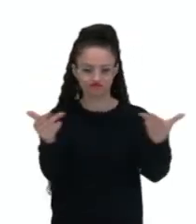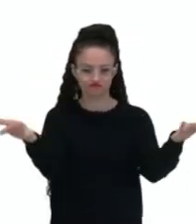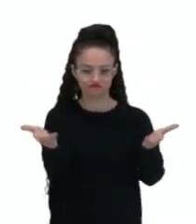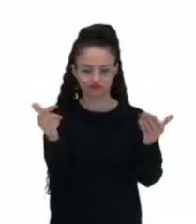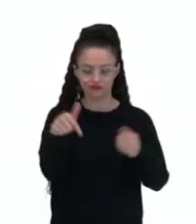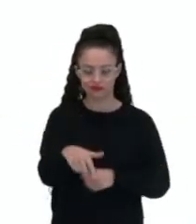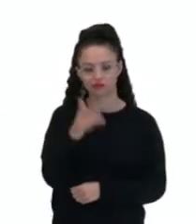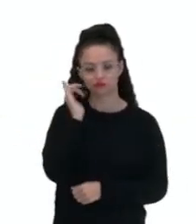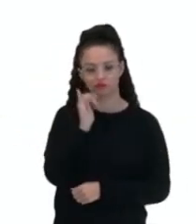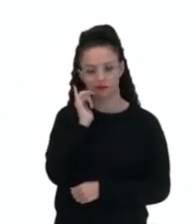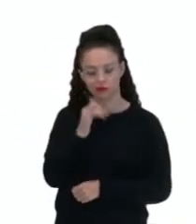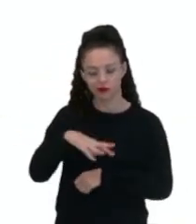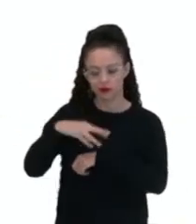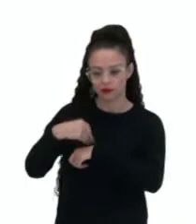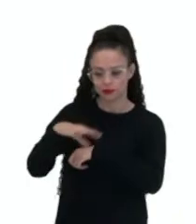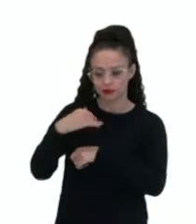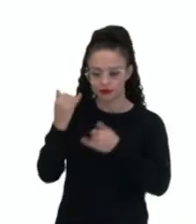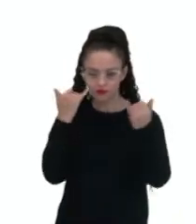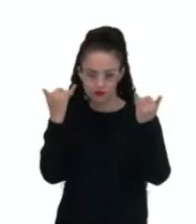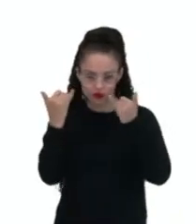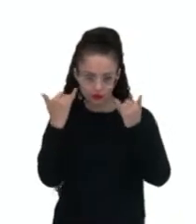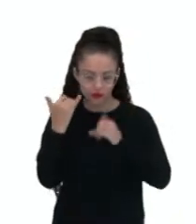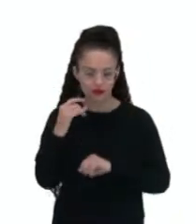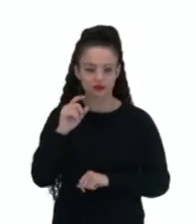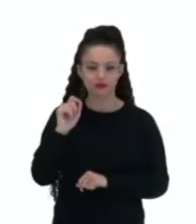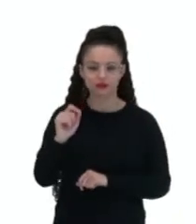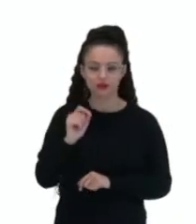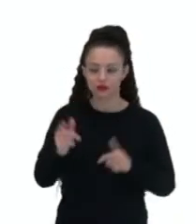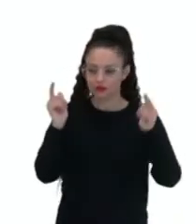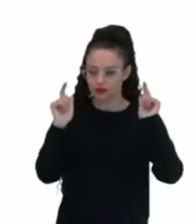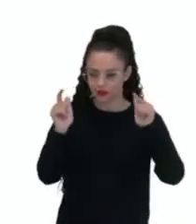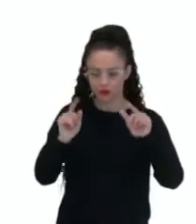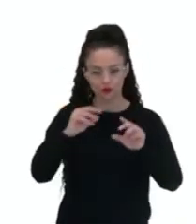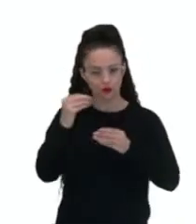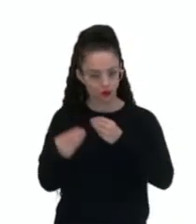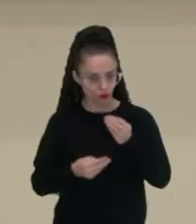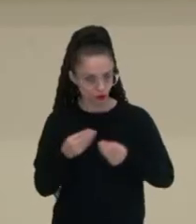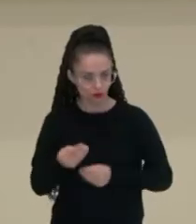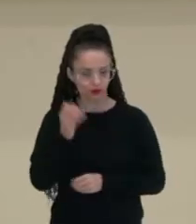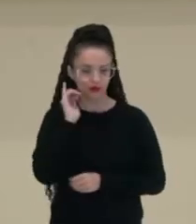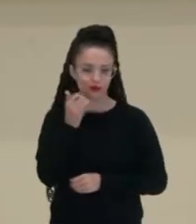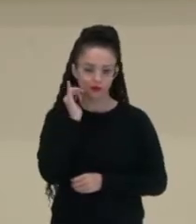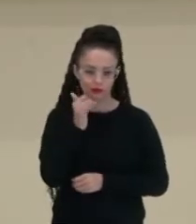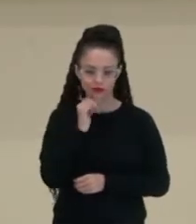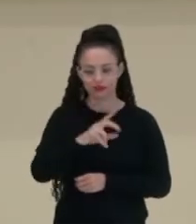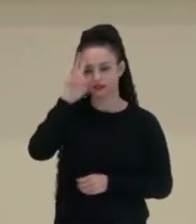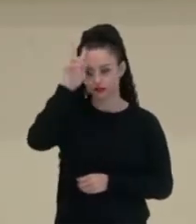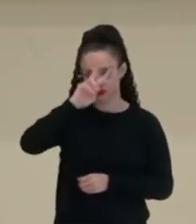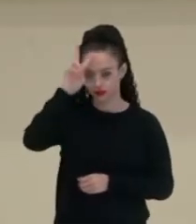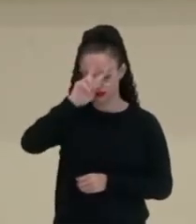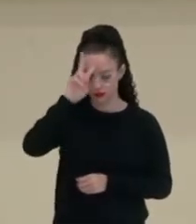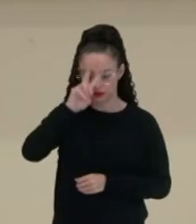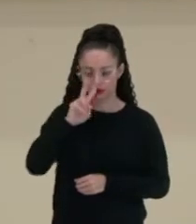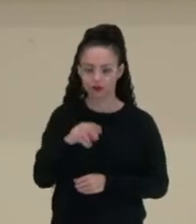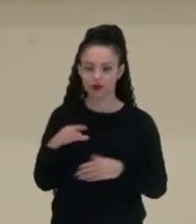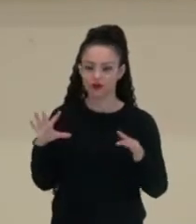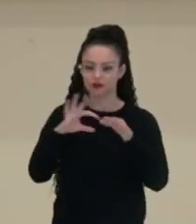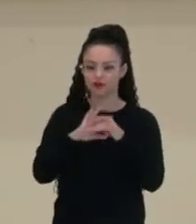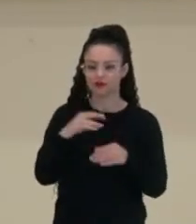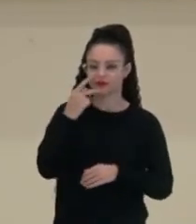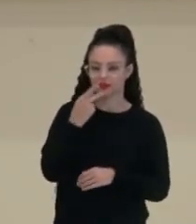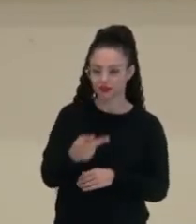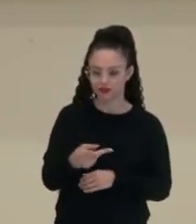vão trazer a informação, a educação, o entretenimento através da contação ali de história, através da fala, e